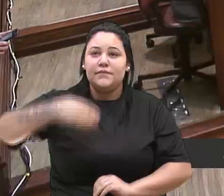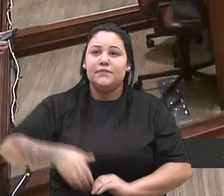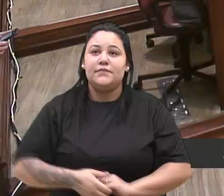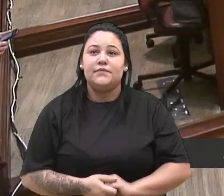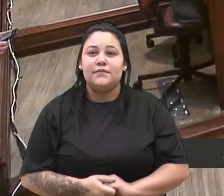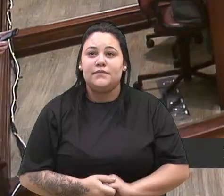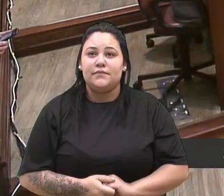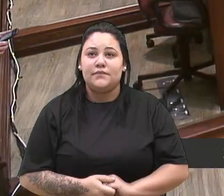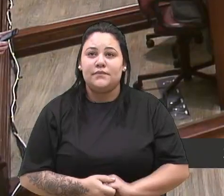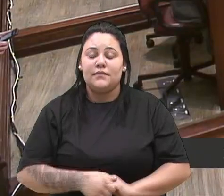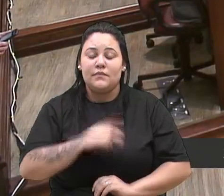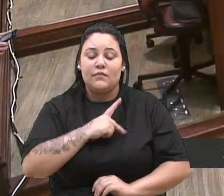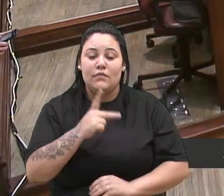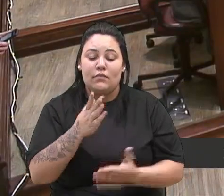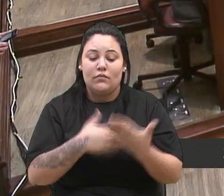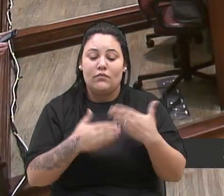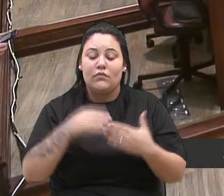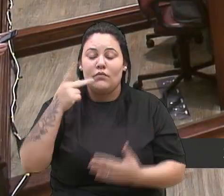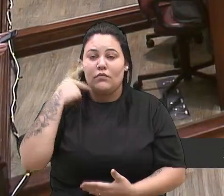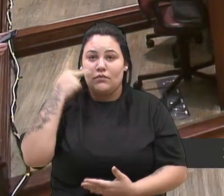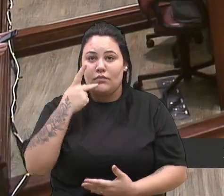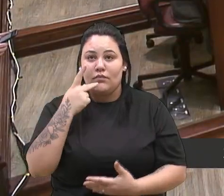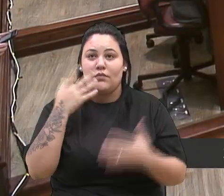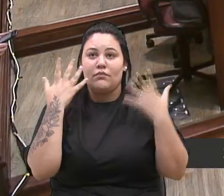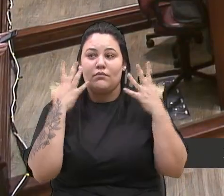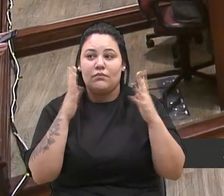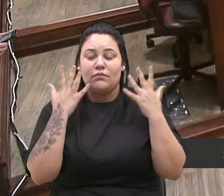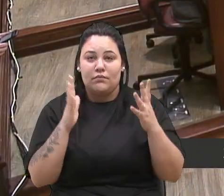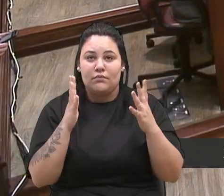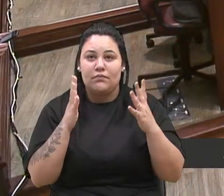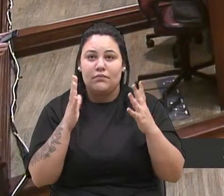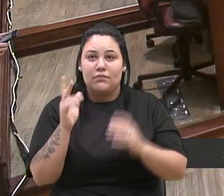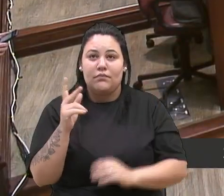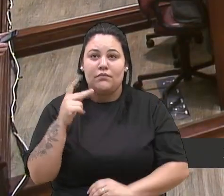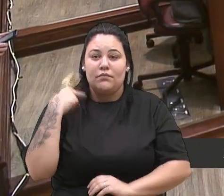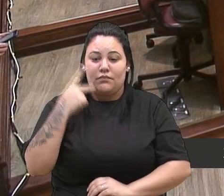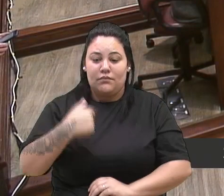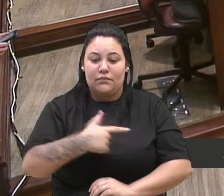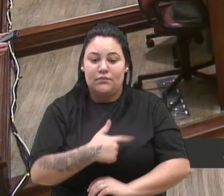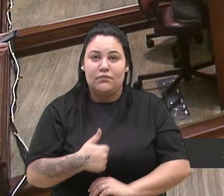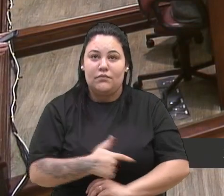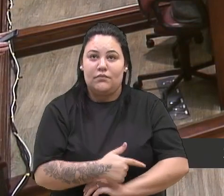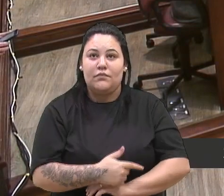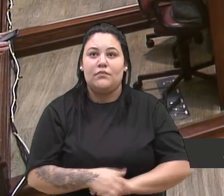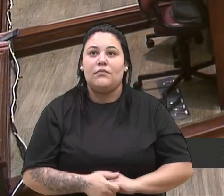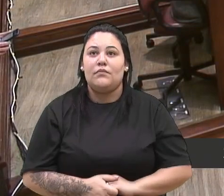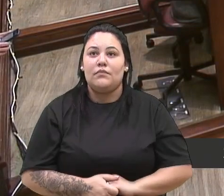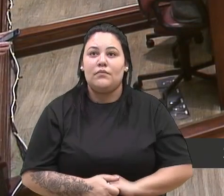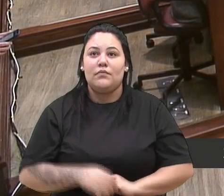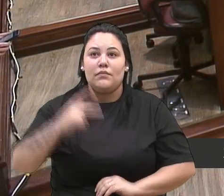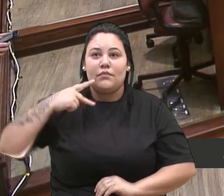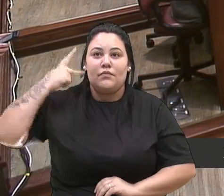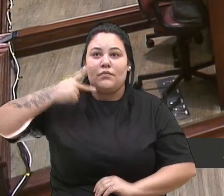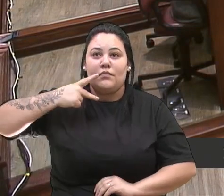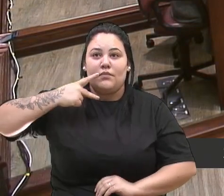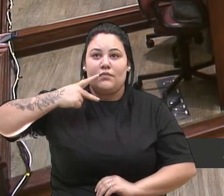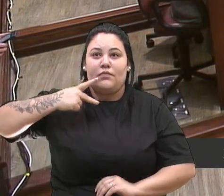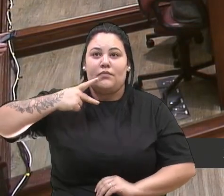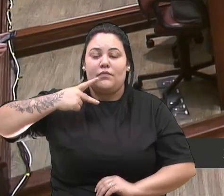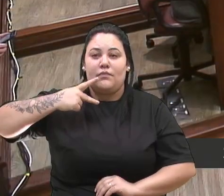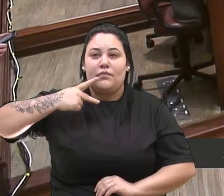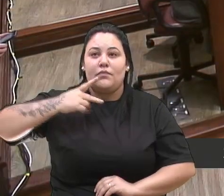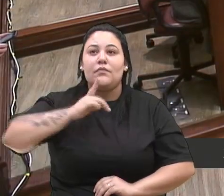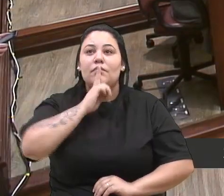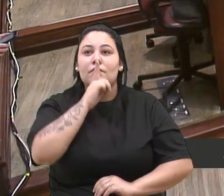Presidente, senhoras e senhores vereadores, parabéns, vereador Zanquim. Vereador Meneguzzi, escutei atentamente sua fala